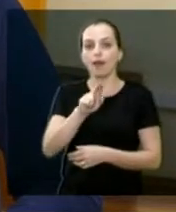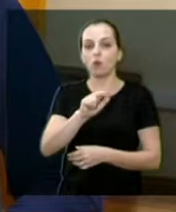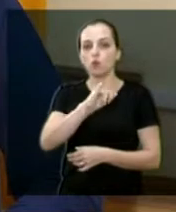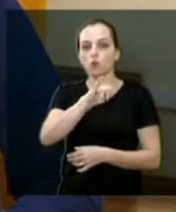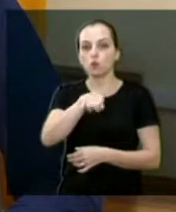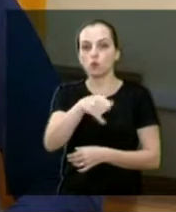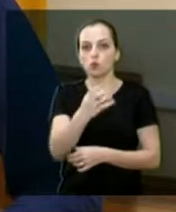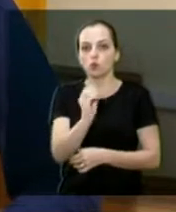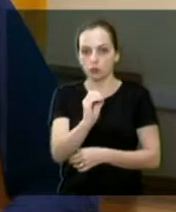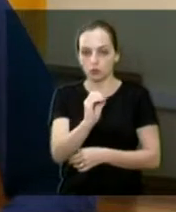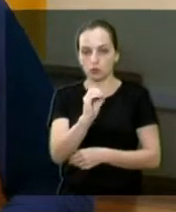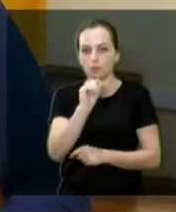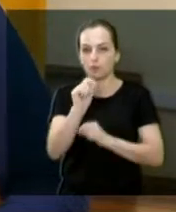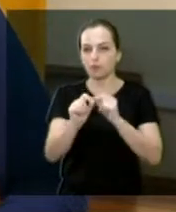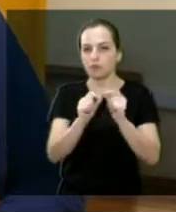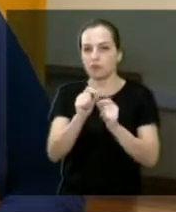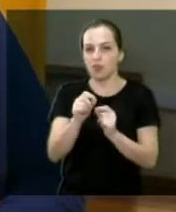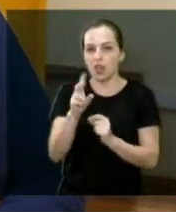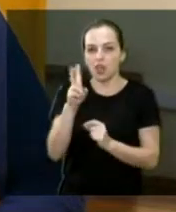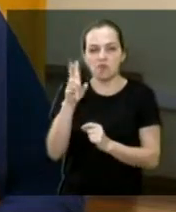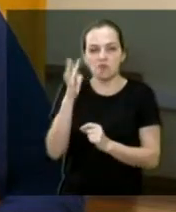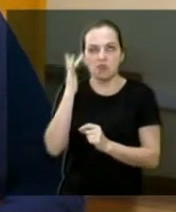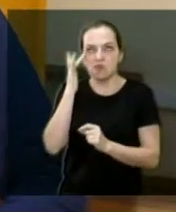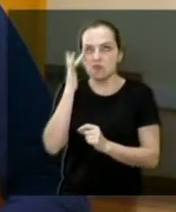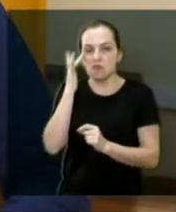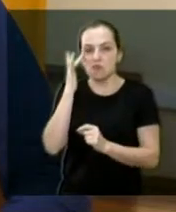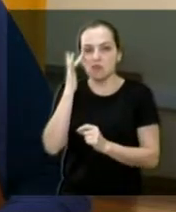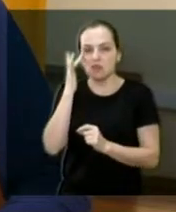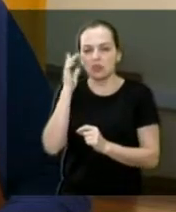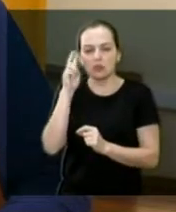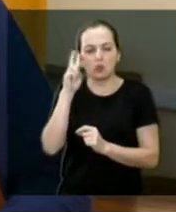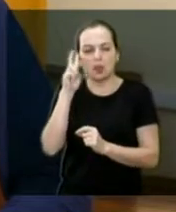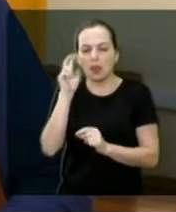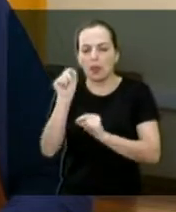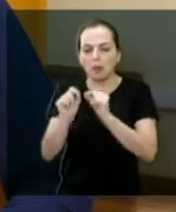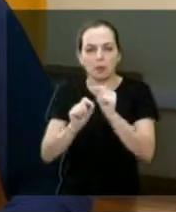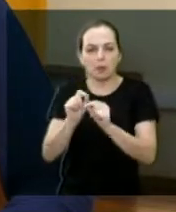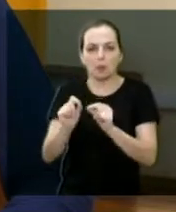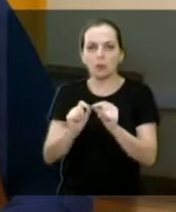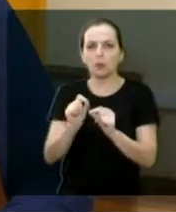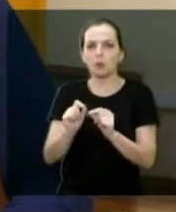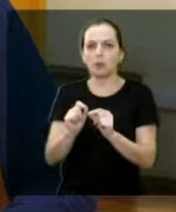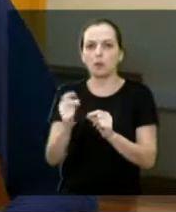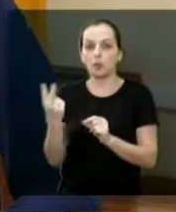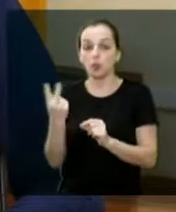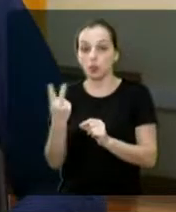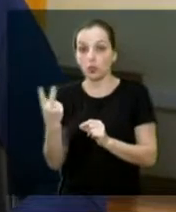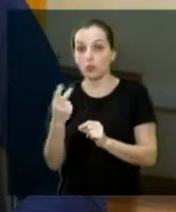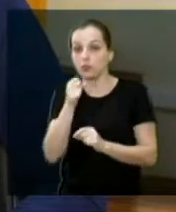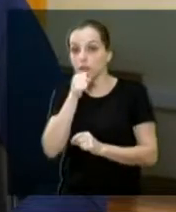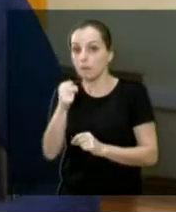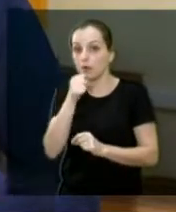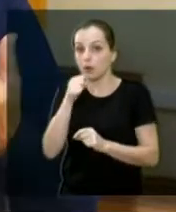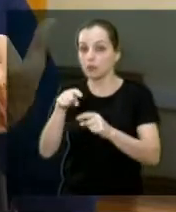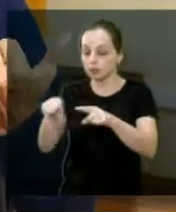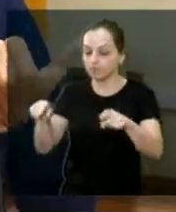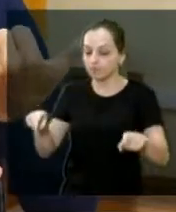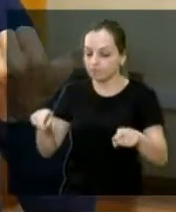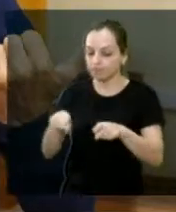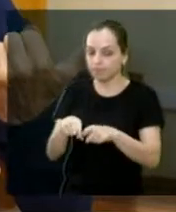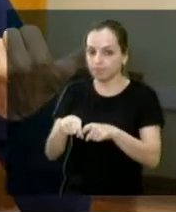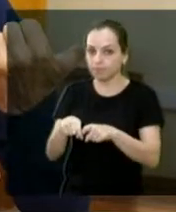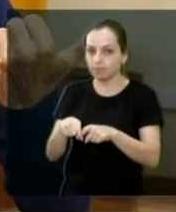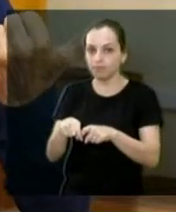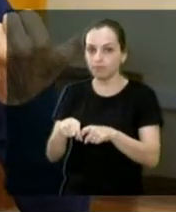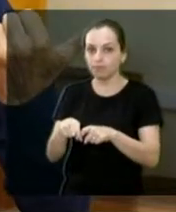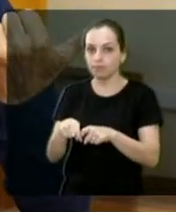Eu não lembro se era o Antônio Carlos Coelho ou o Walter Gomes, um dos dois era o repórter de campo. Como eu